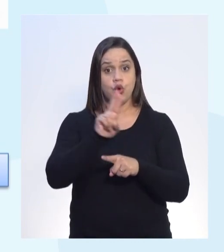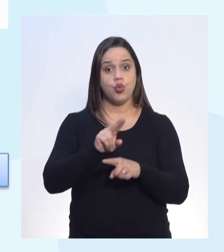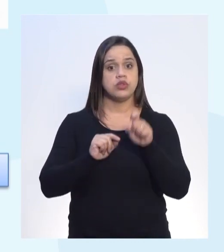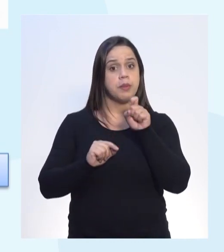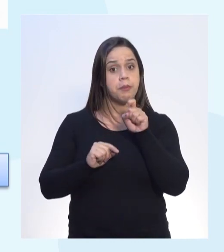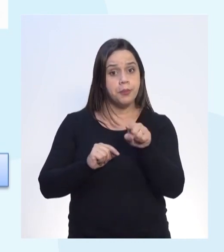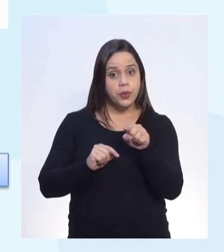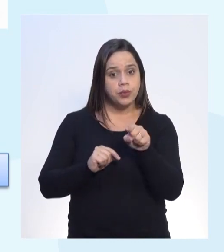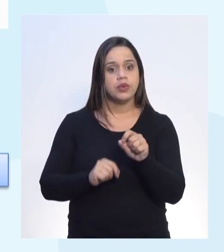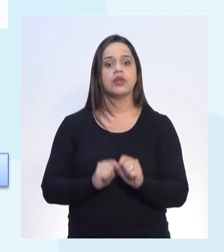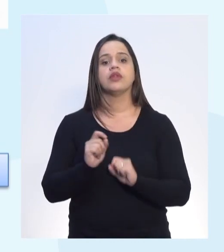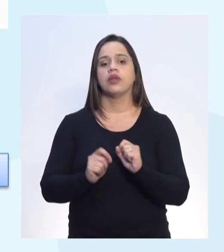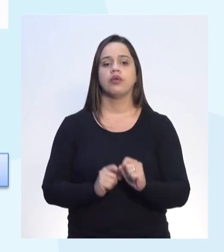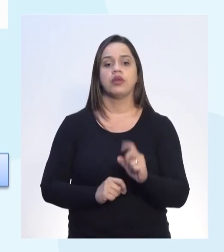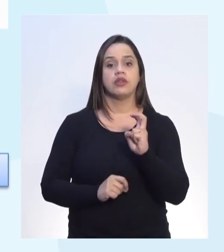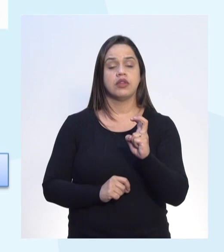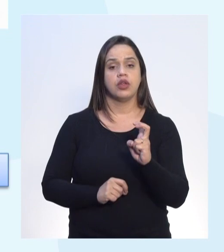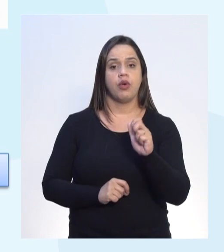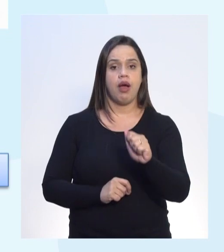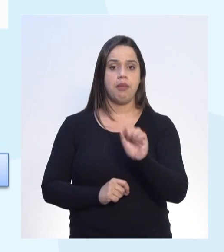pontinho. 5ab.